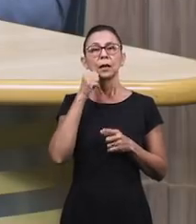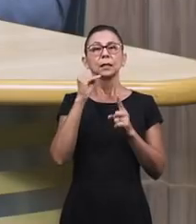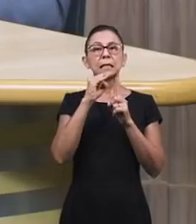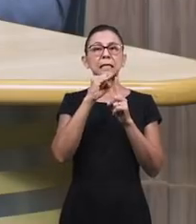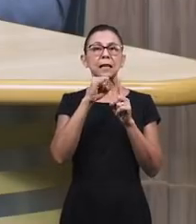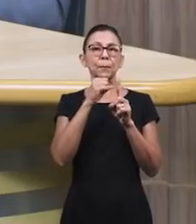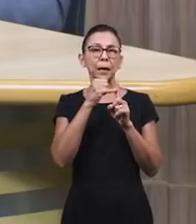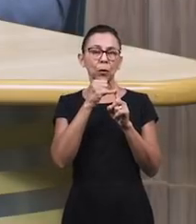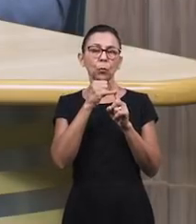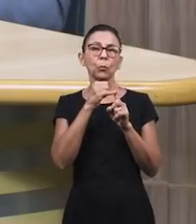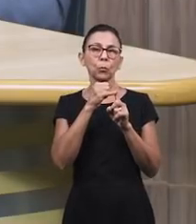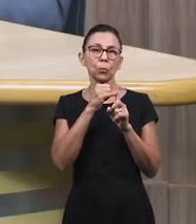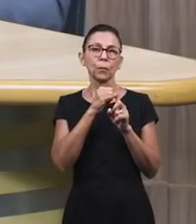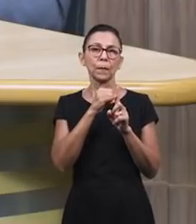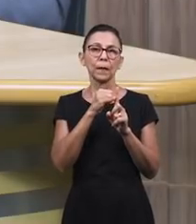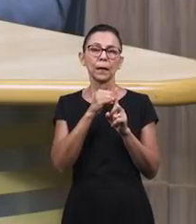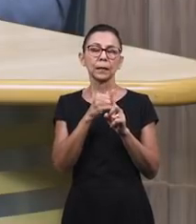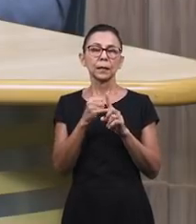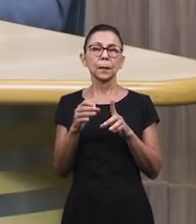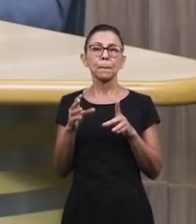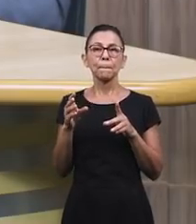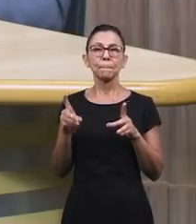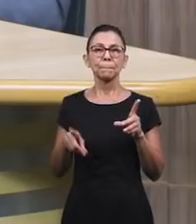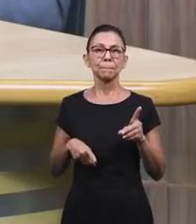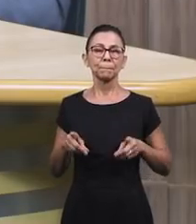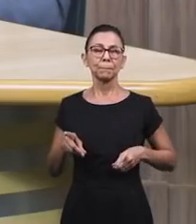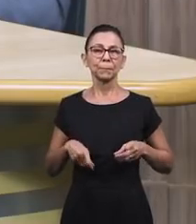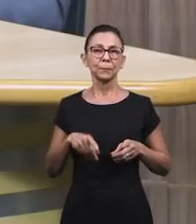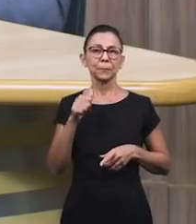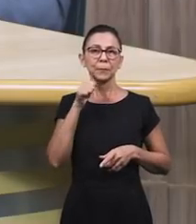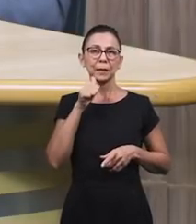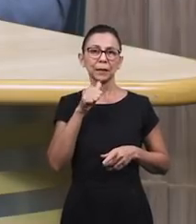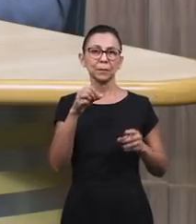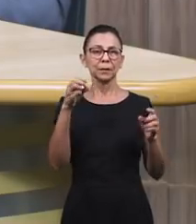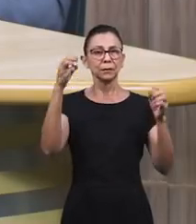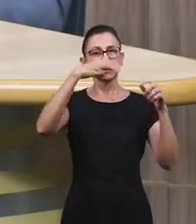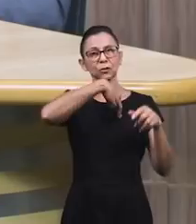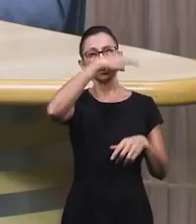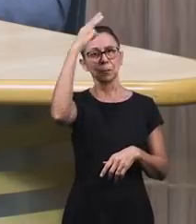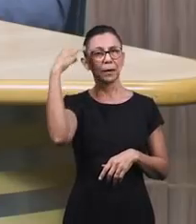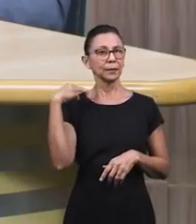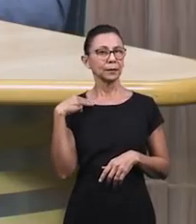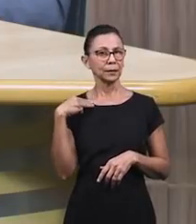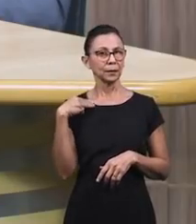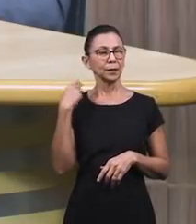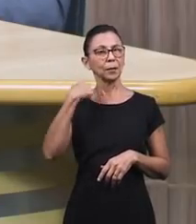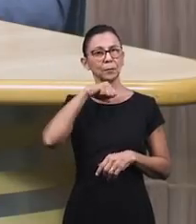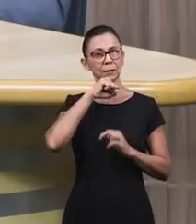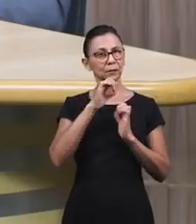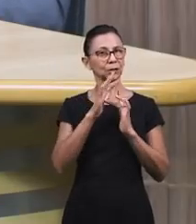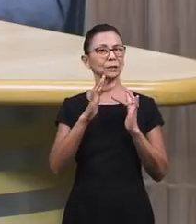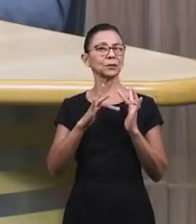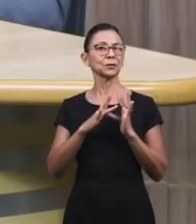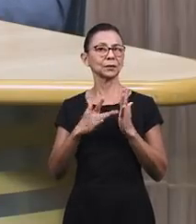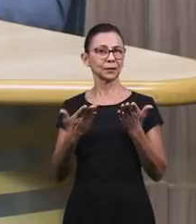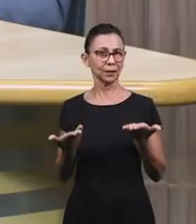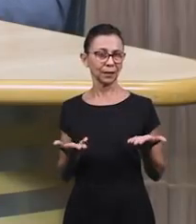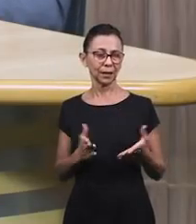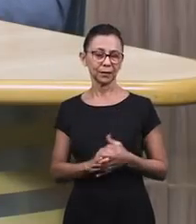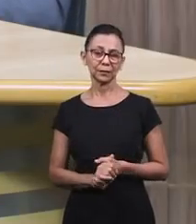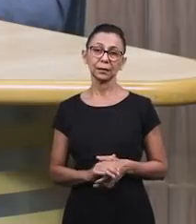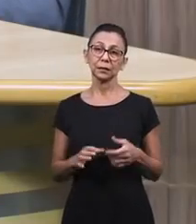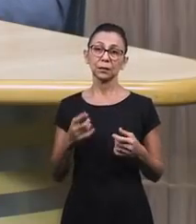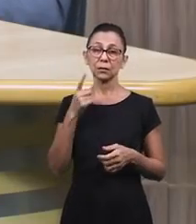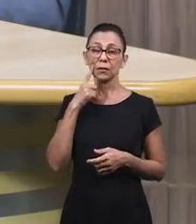apresentar como primo em segundo grau, vamos assim dizer, dele. Mas a partir do momento em que ele ouve a voz do Senhor e o Espírito Santo se faz presente,